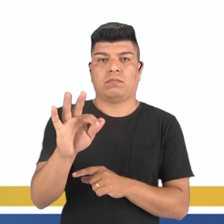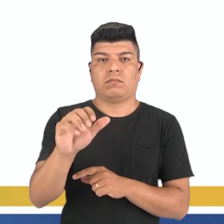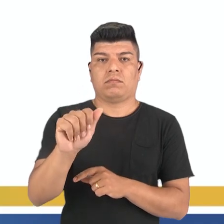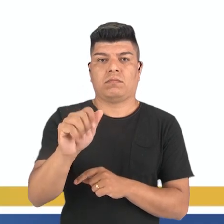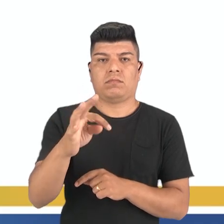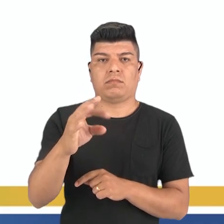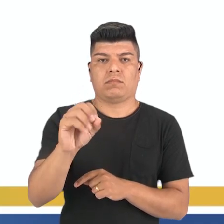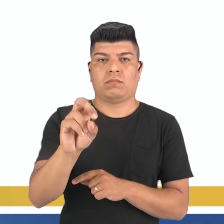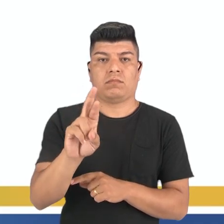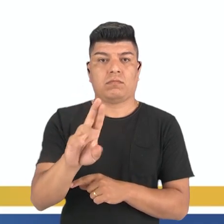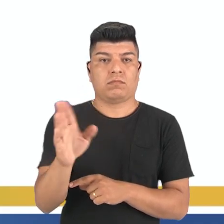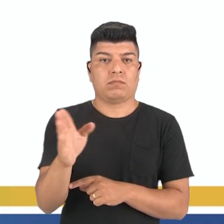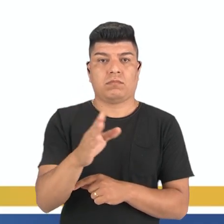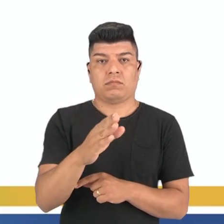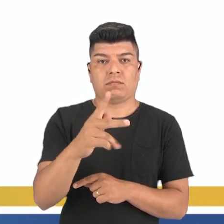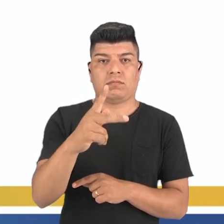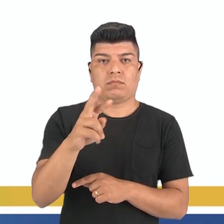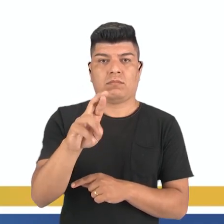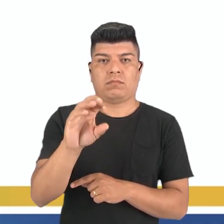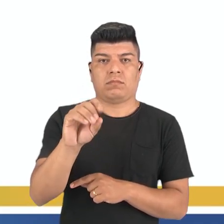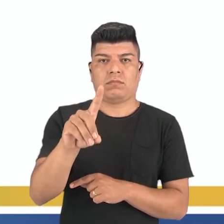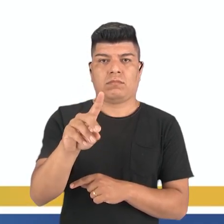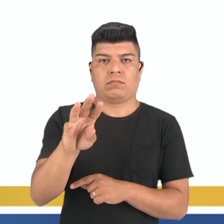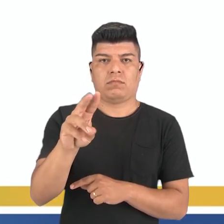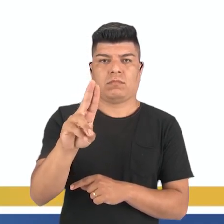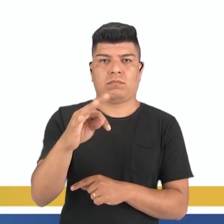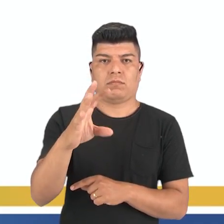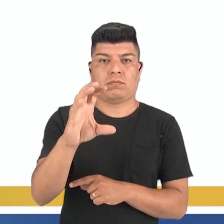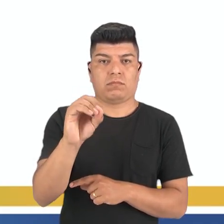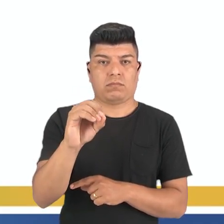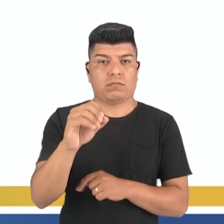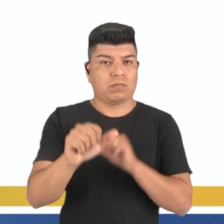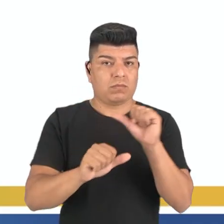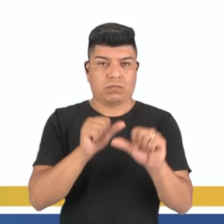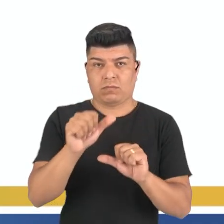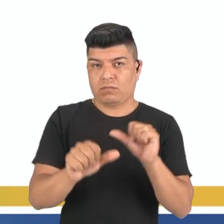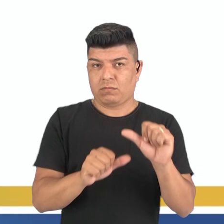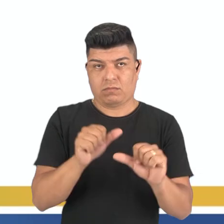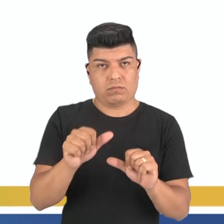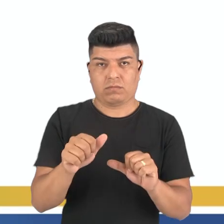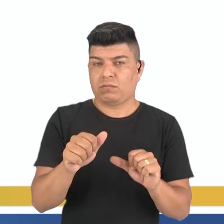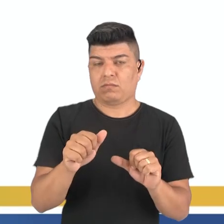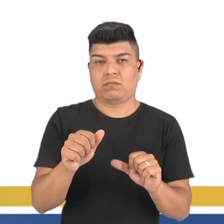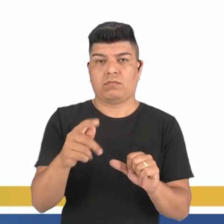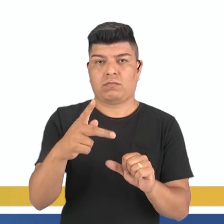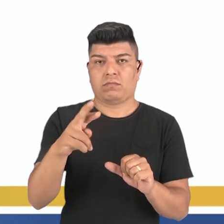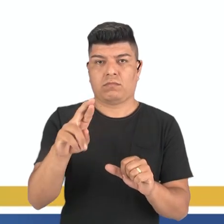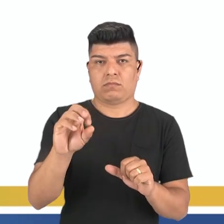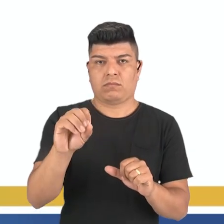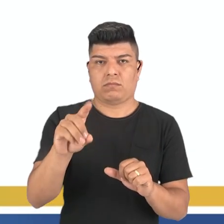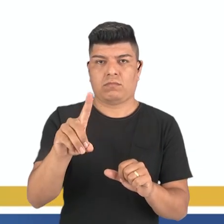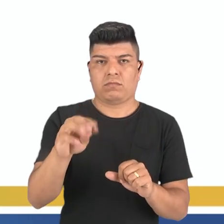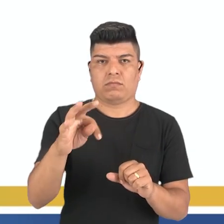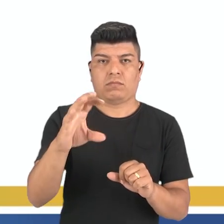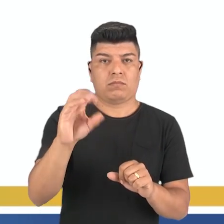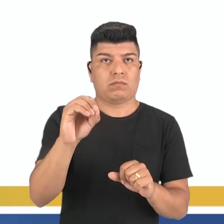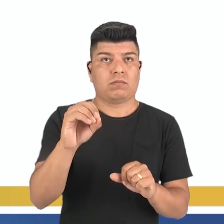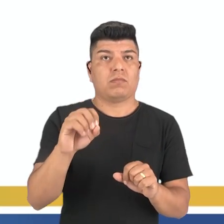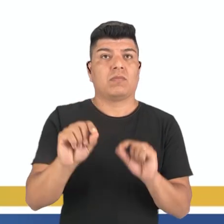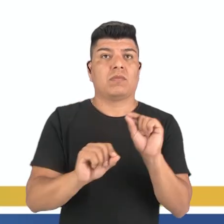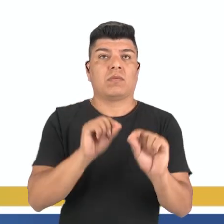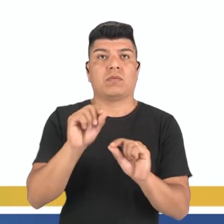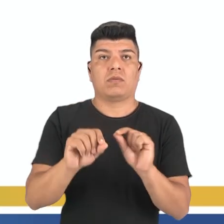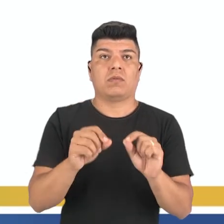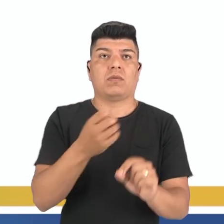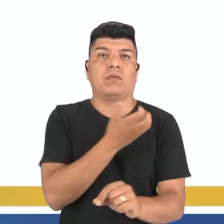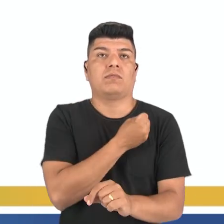a ordem desses fatores não vai alterar o produto, a propriedade comutativa. E o que são números